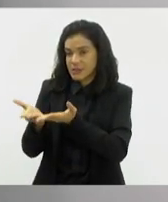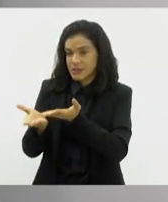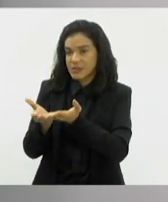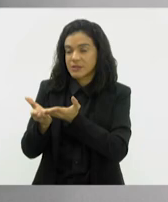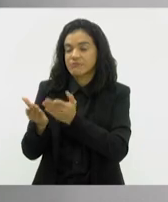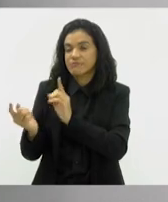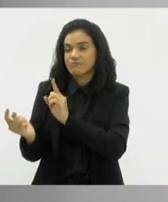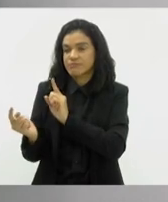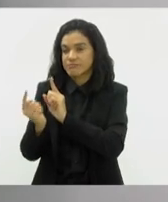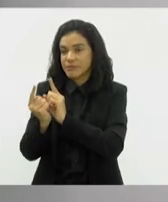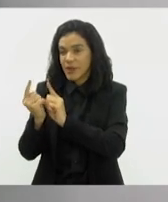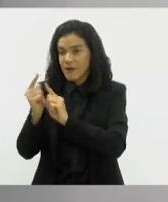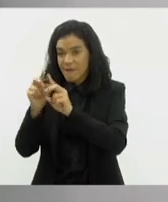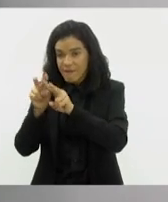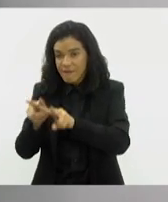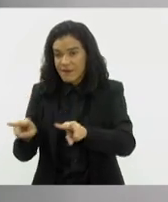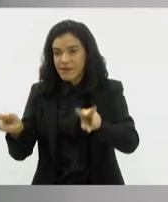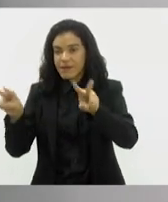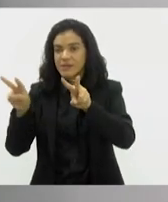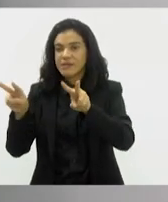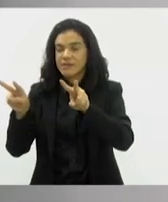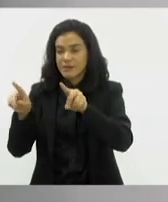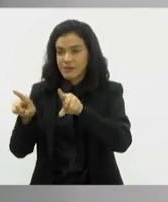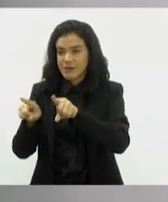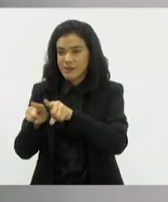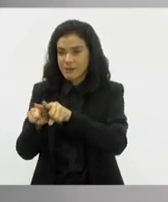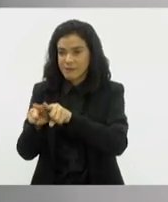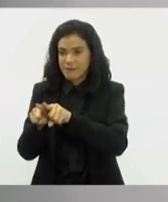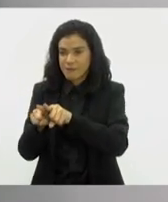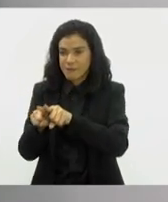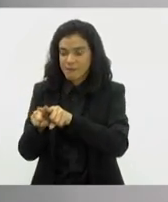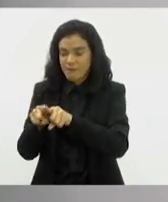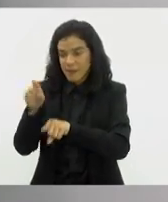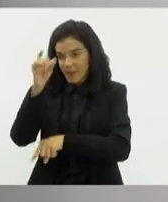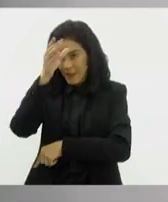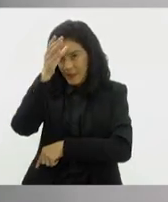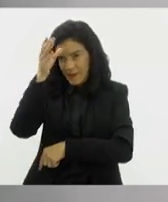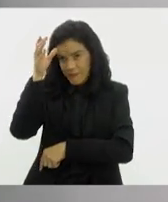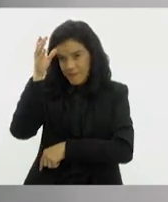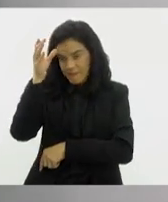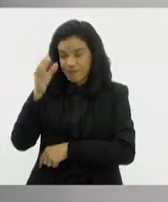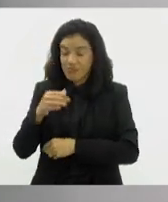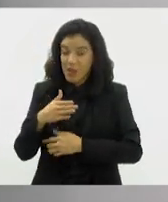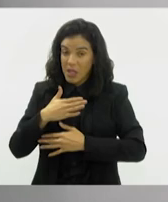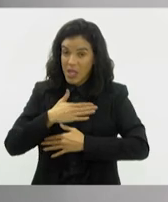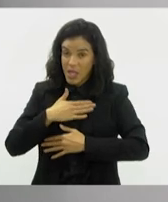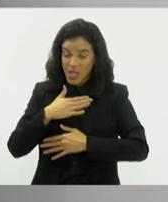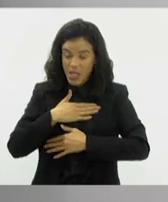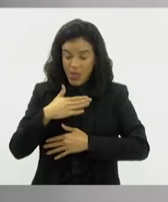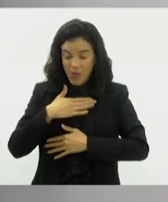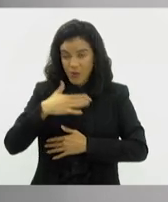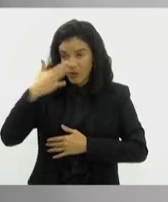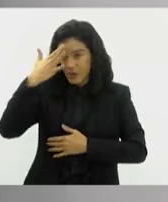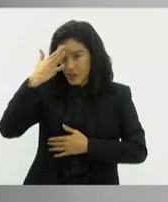fácil visibilidade para o conhecimento dos seus clientes. Aí, no meu entendimento,